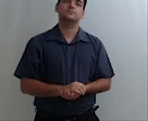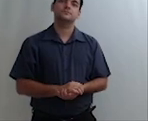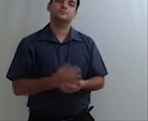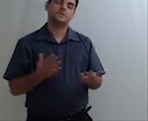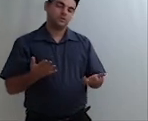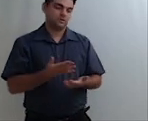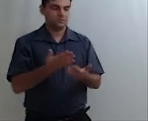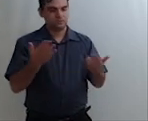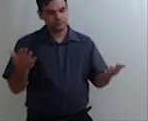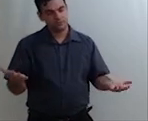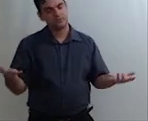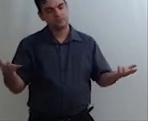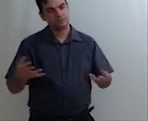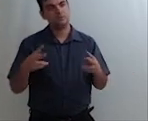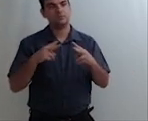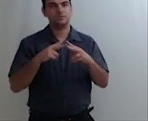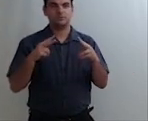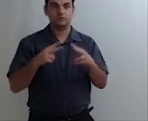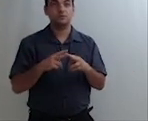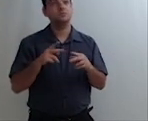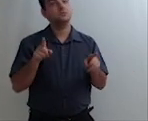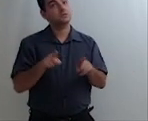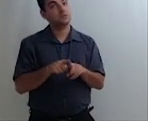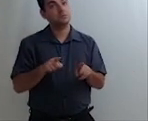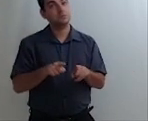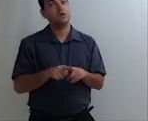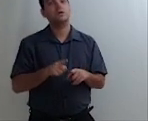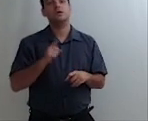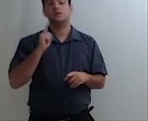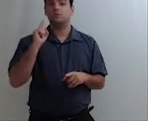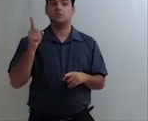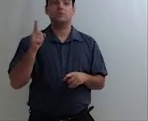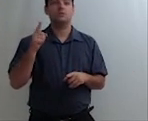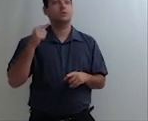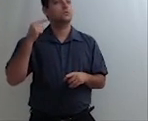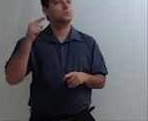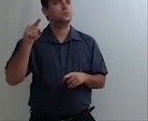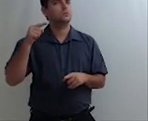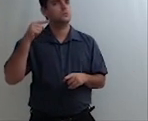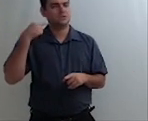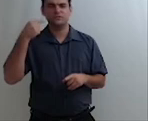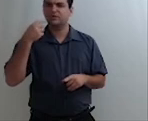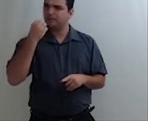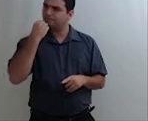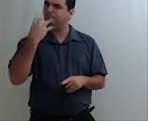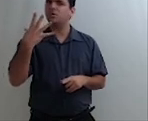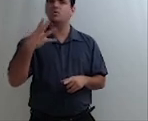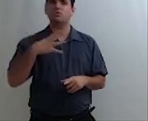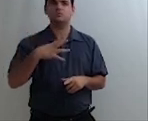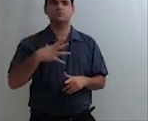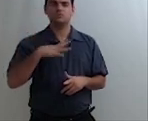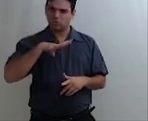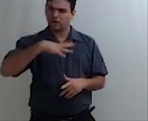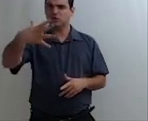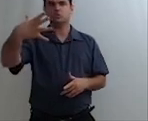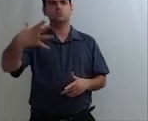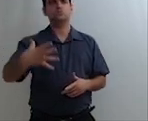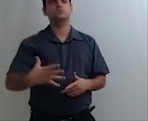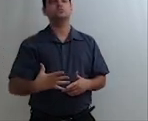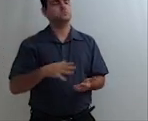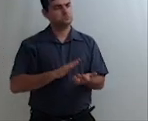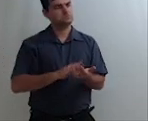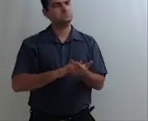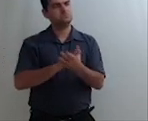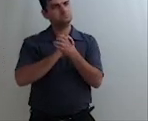ministros Dr biratan bcio que fez uma vibrante sustentação também Receba meus